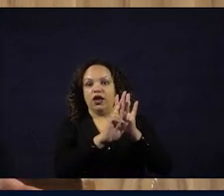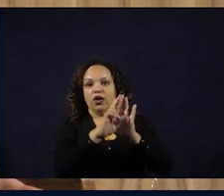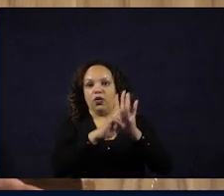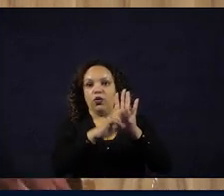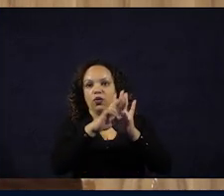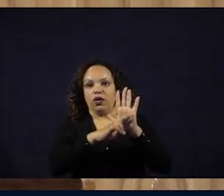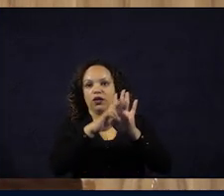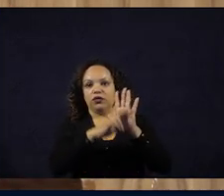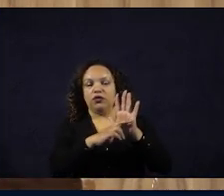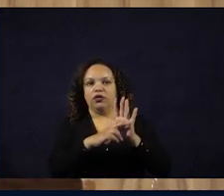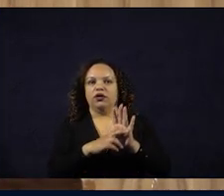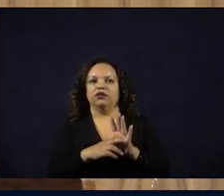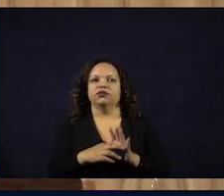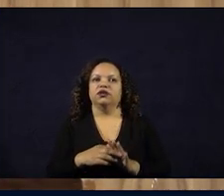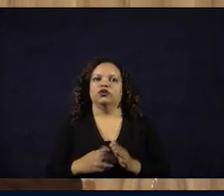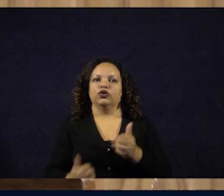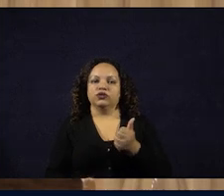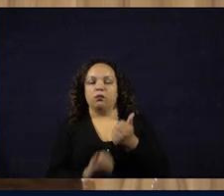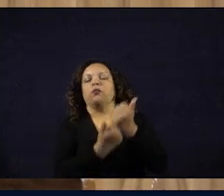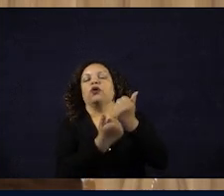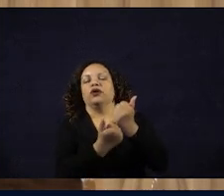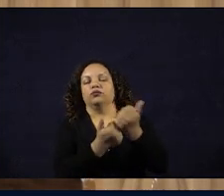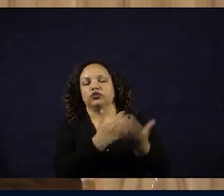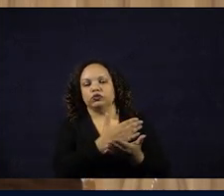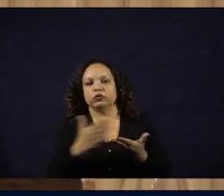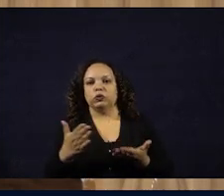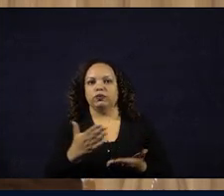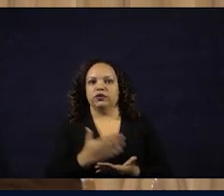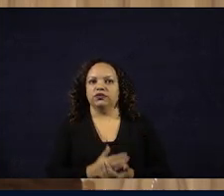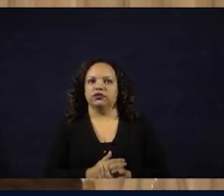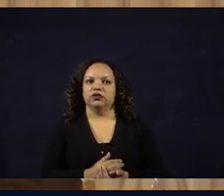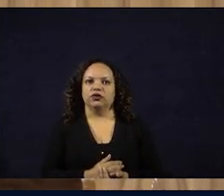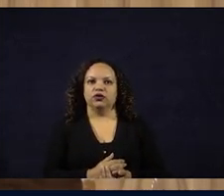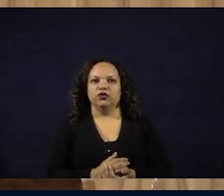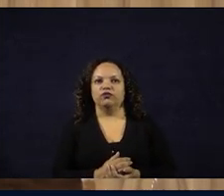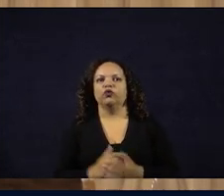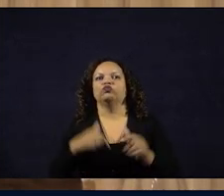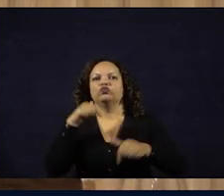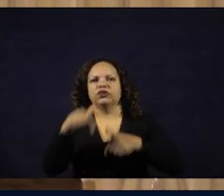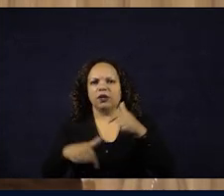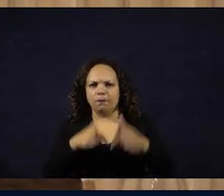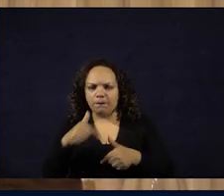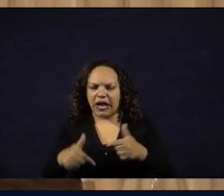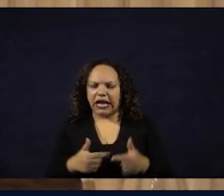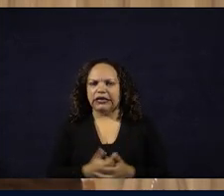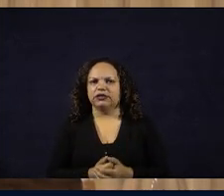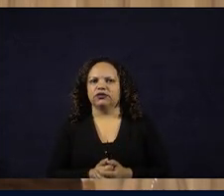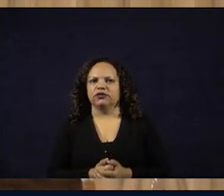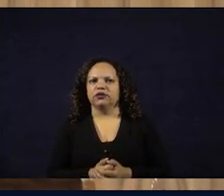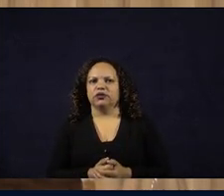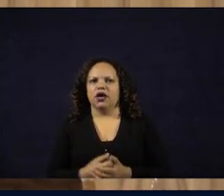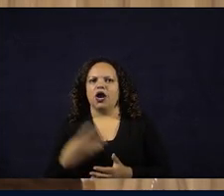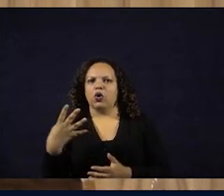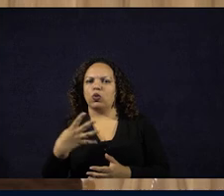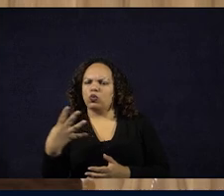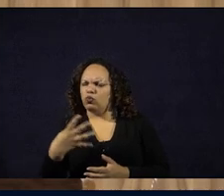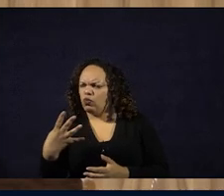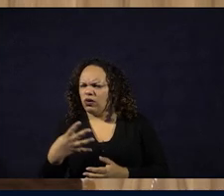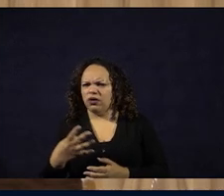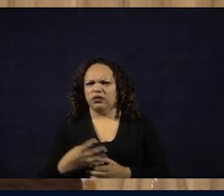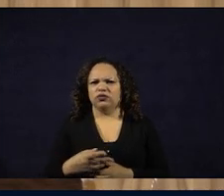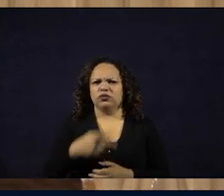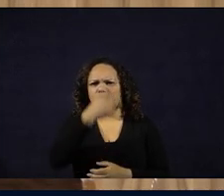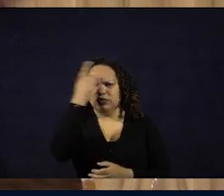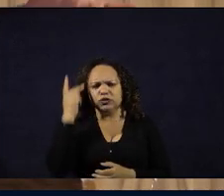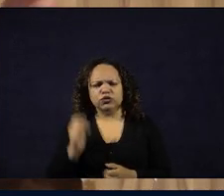setor. Então, nós apoiamos desde o início. Foi um trabalho feito, mais uma vez, a quatro mãos, com o